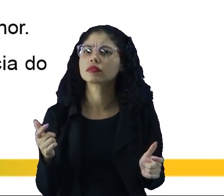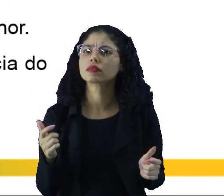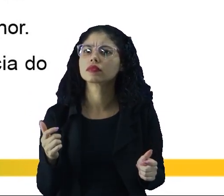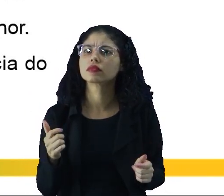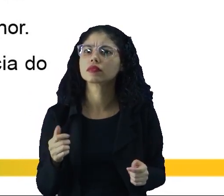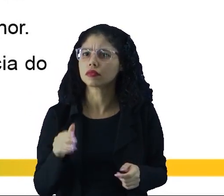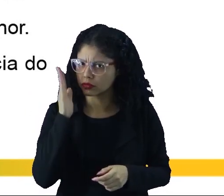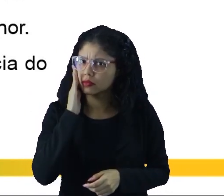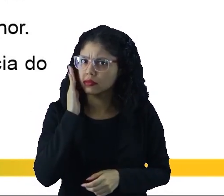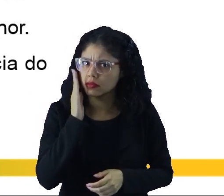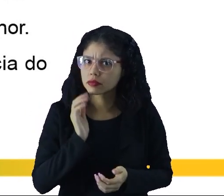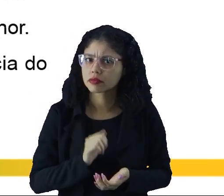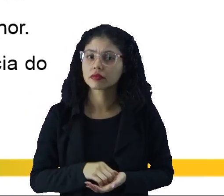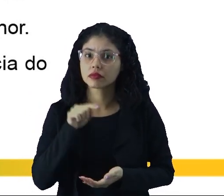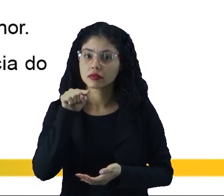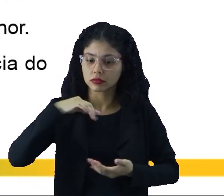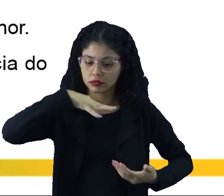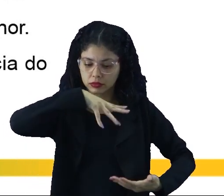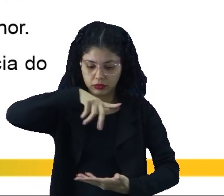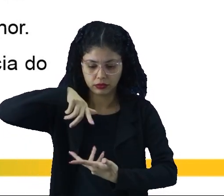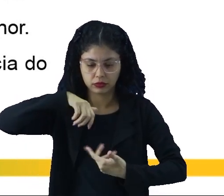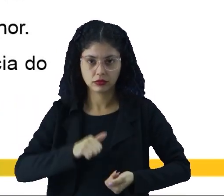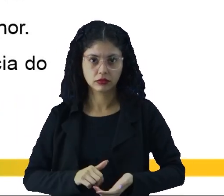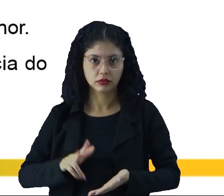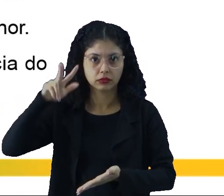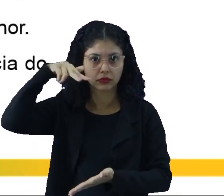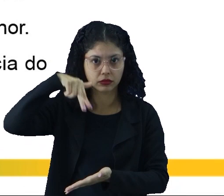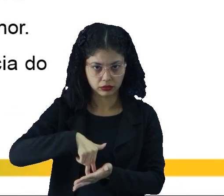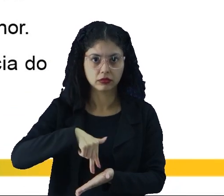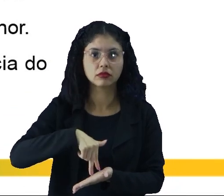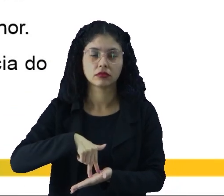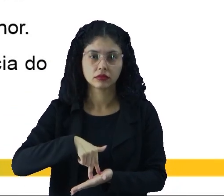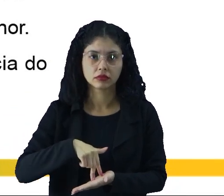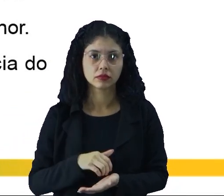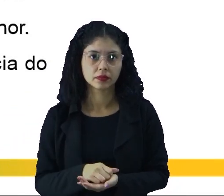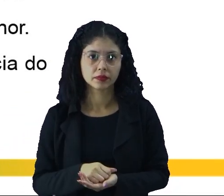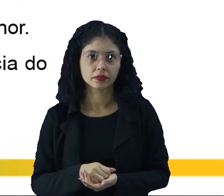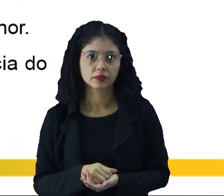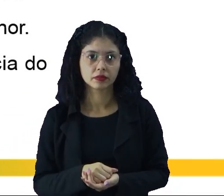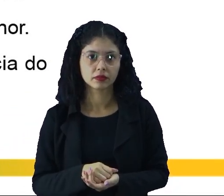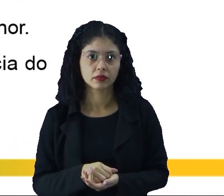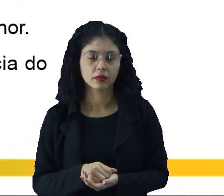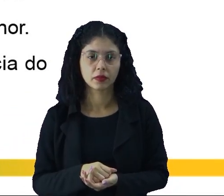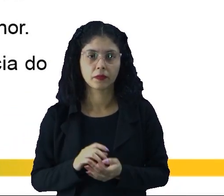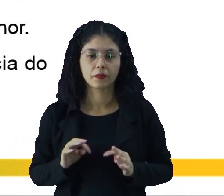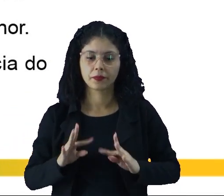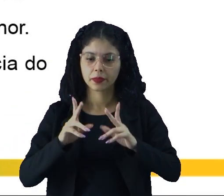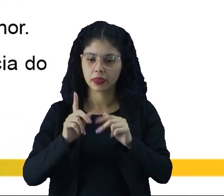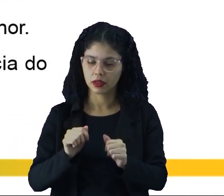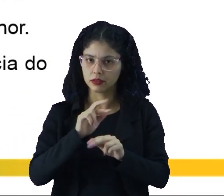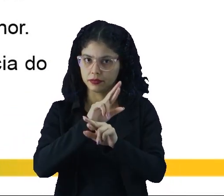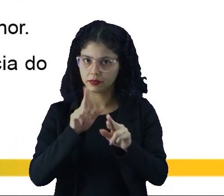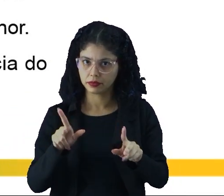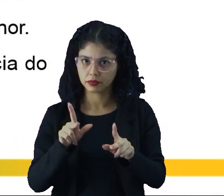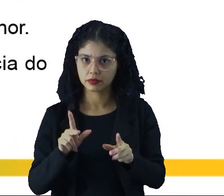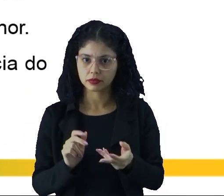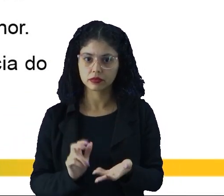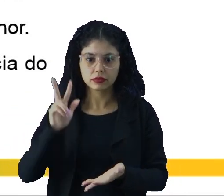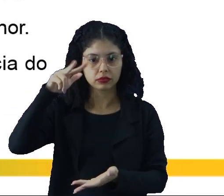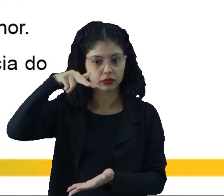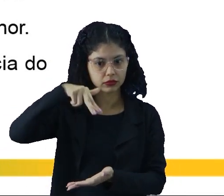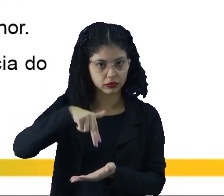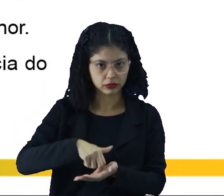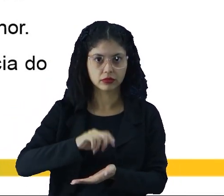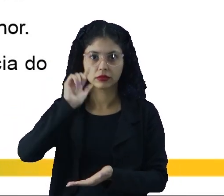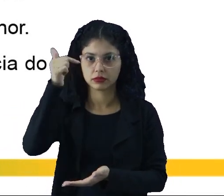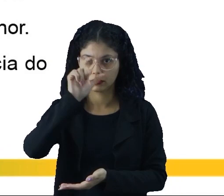entenderam a pergunta, né? Aqui na Terra, quando a gente dá um salto, será totalmente diferente de um salto que vai